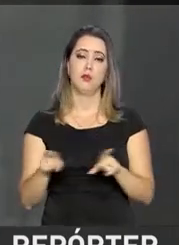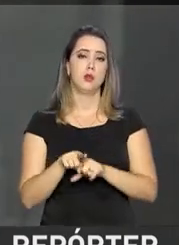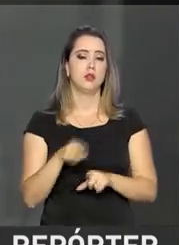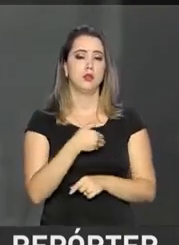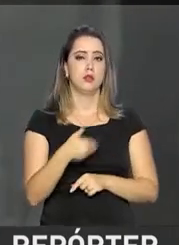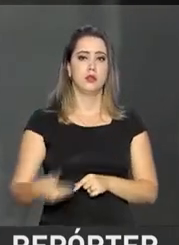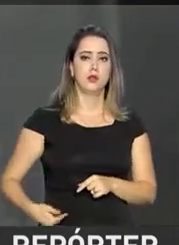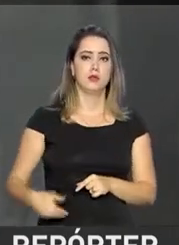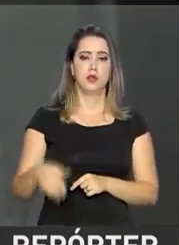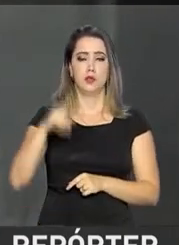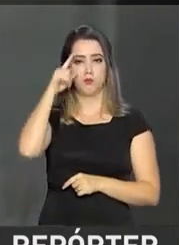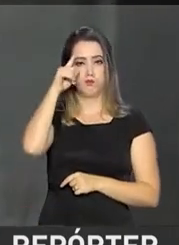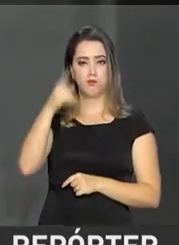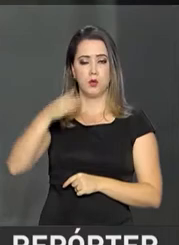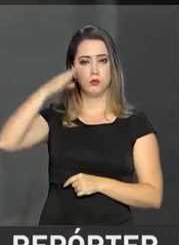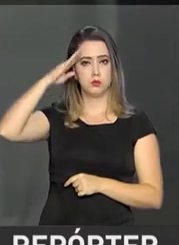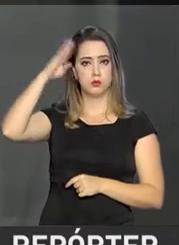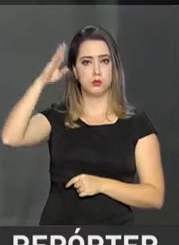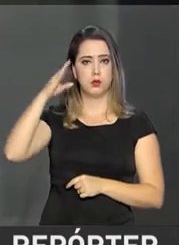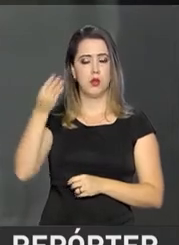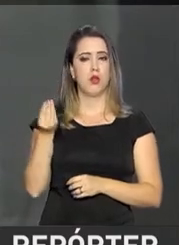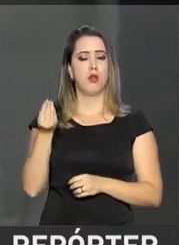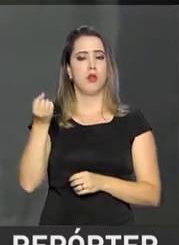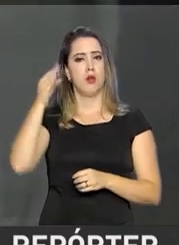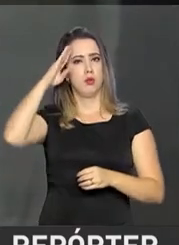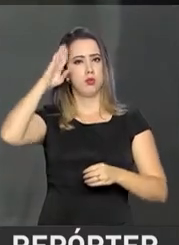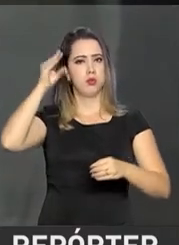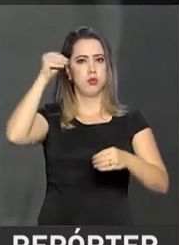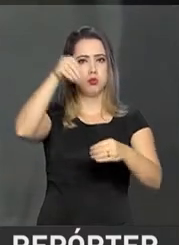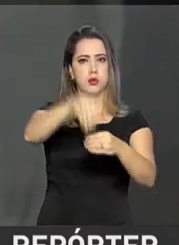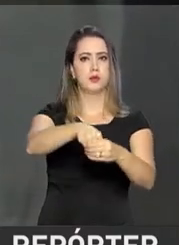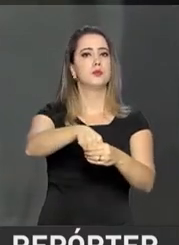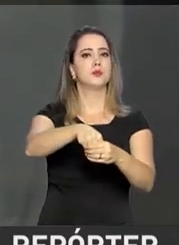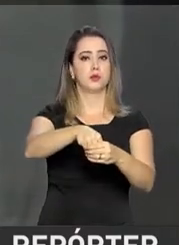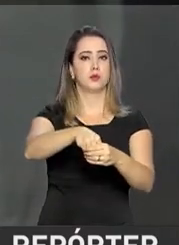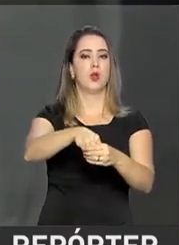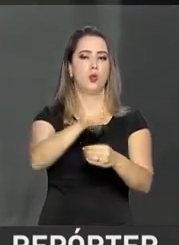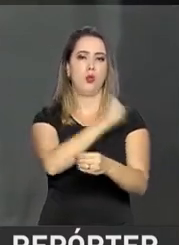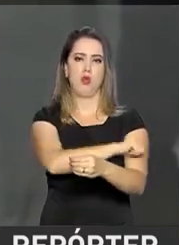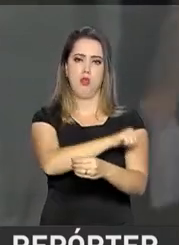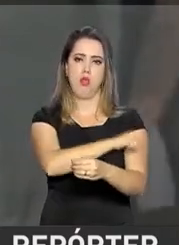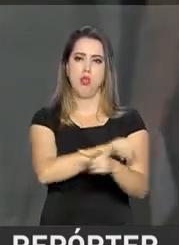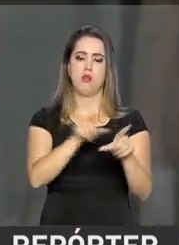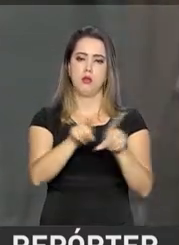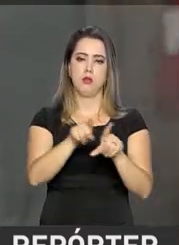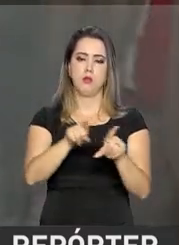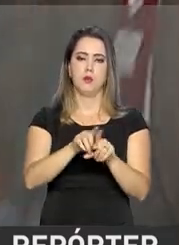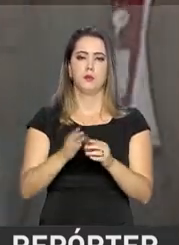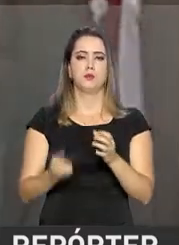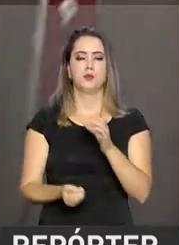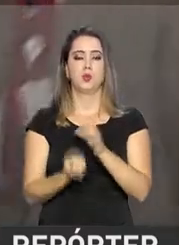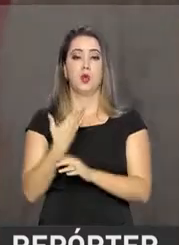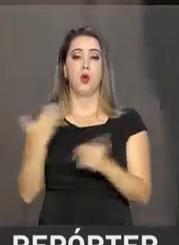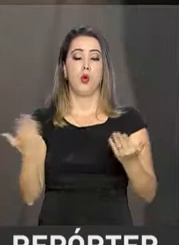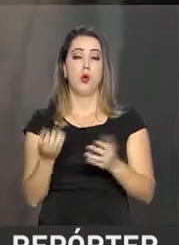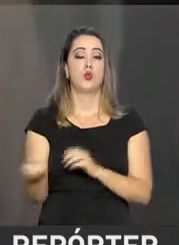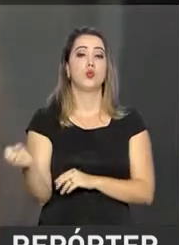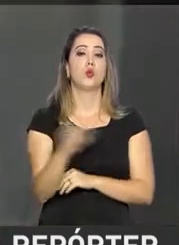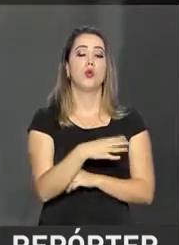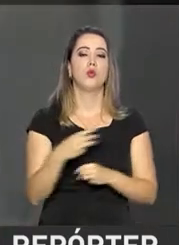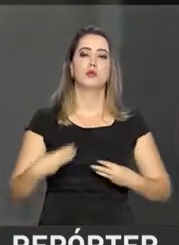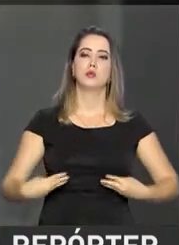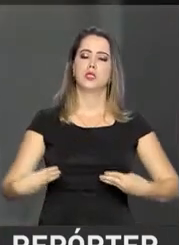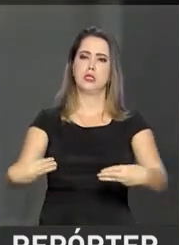ter decretado a intervenção federal lá no estado do Rio de Janeiro, também criou recentemente esse Ministério Extraordinário da Segurança Pública para